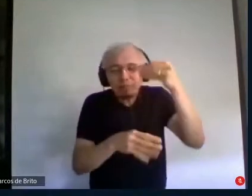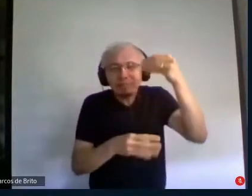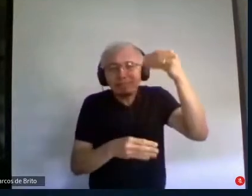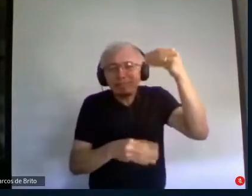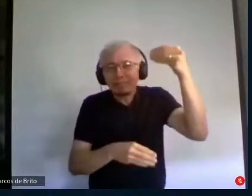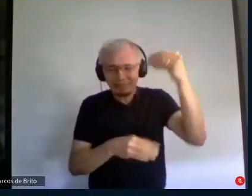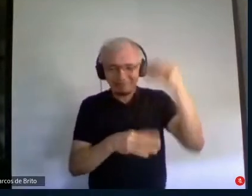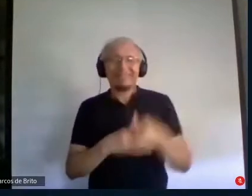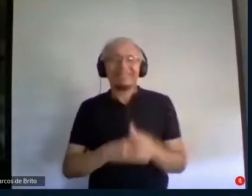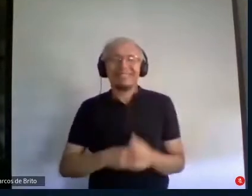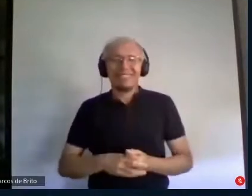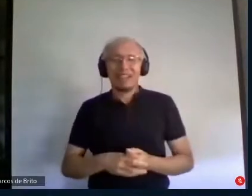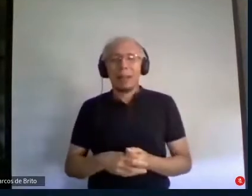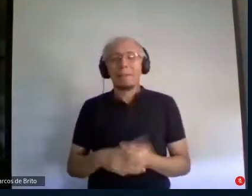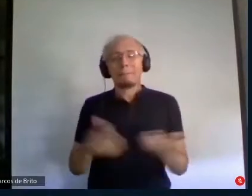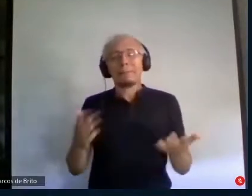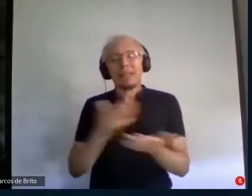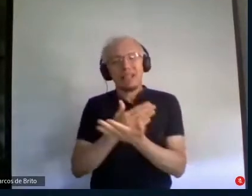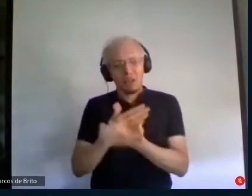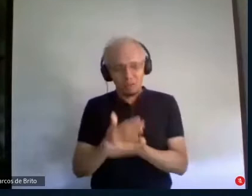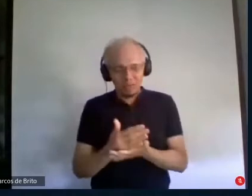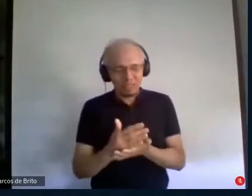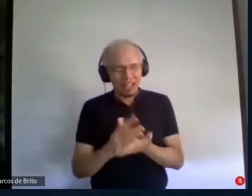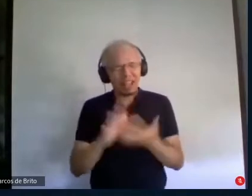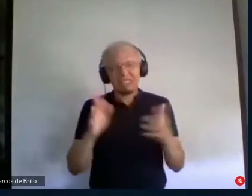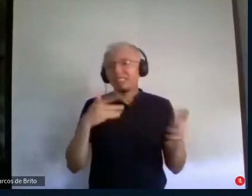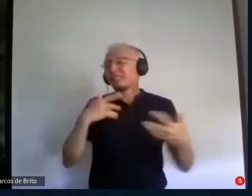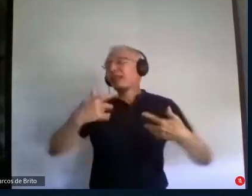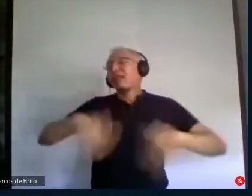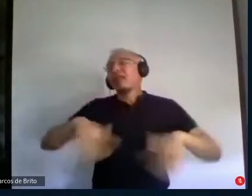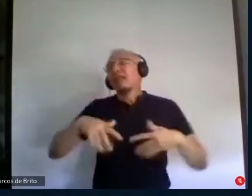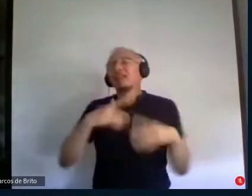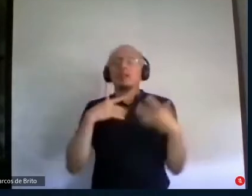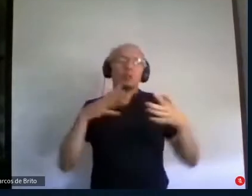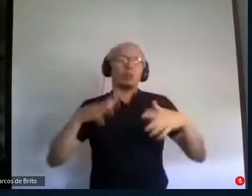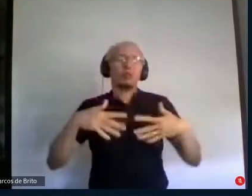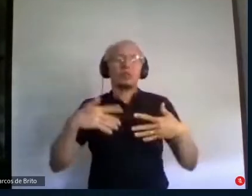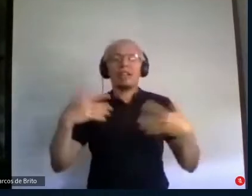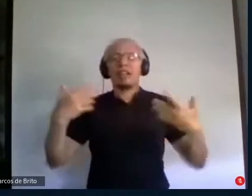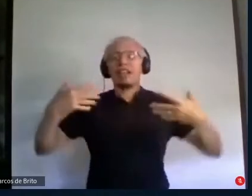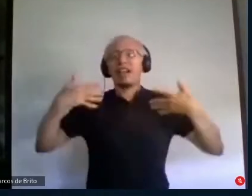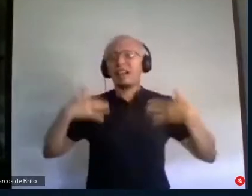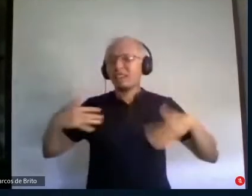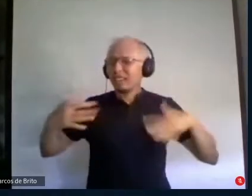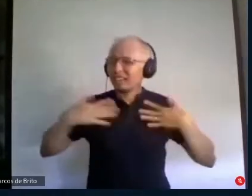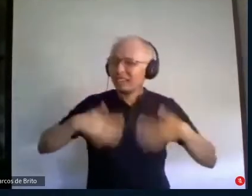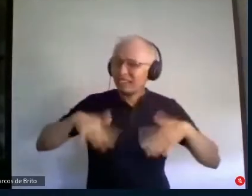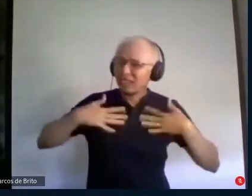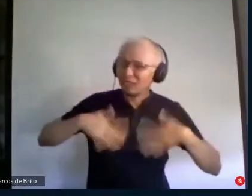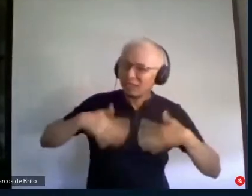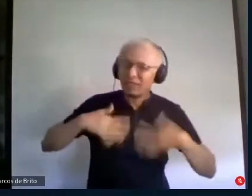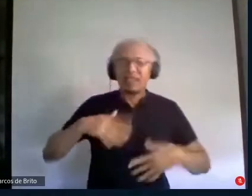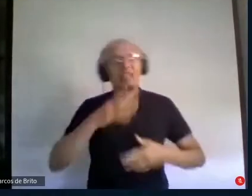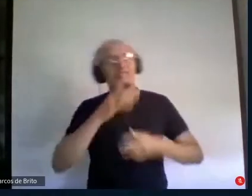quis começar assim, para quebrar um pouco o gelo, para a gente poder ter um diálogo aqui mais